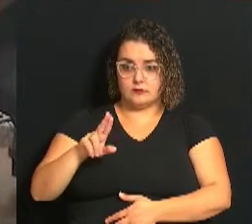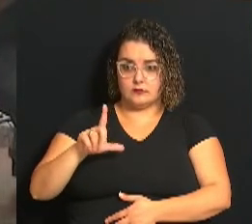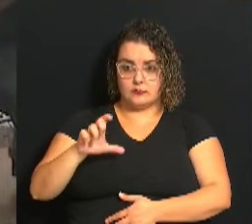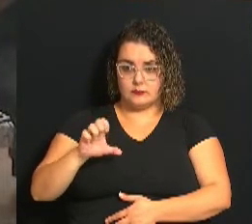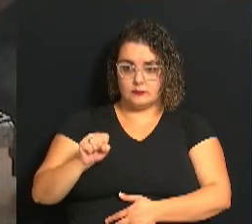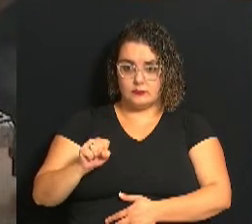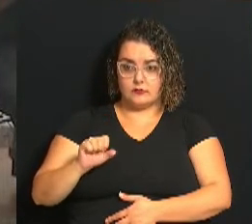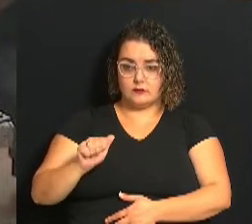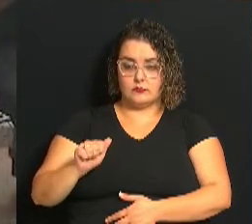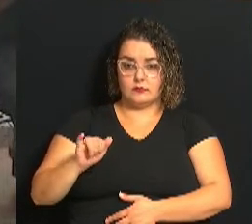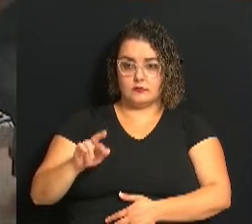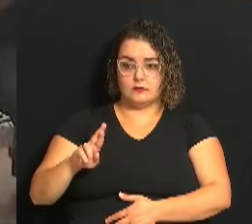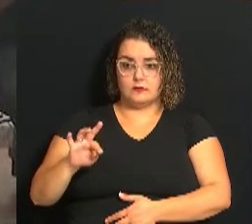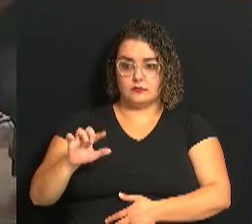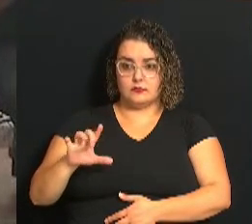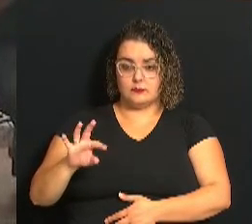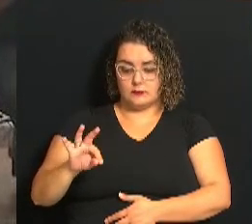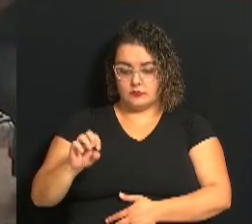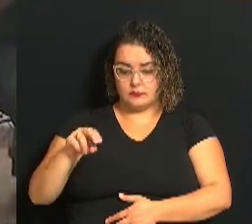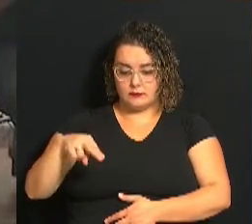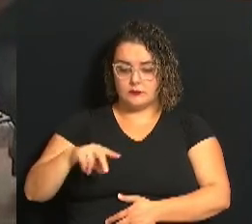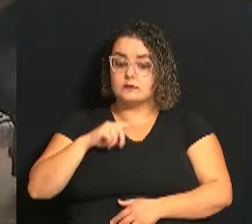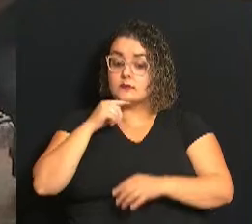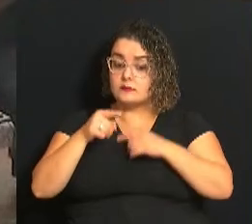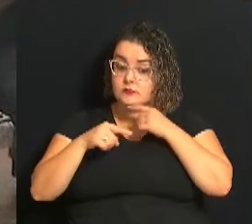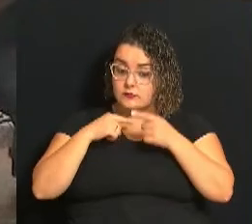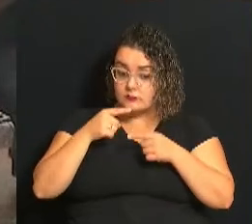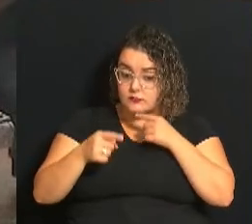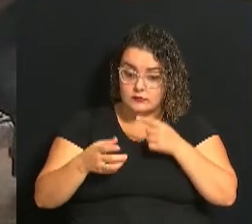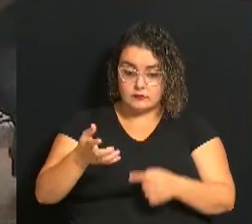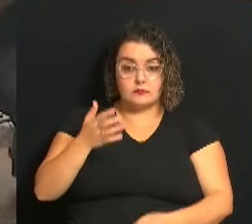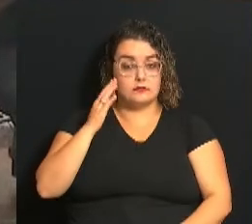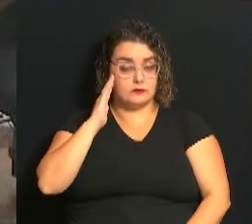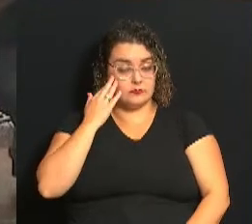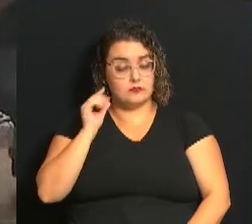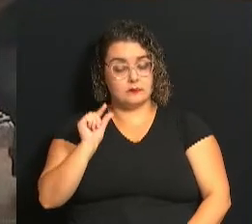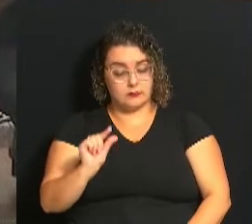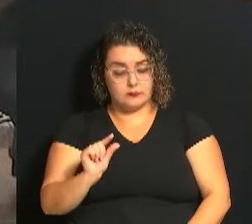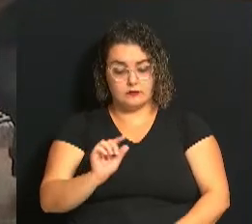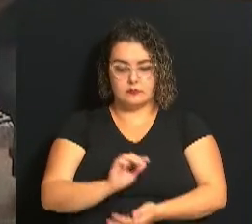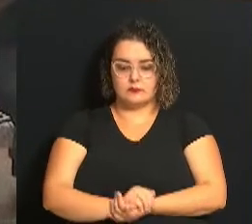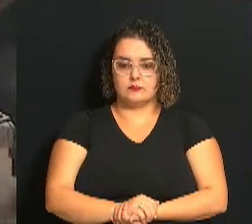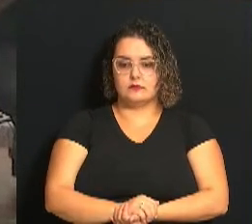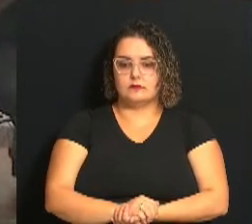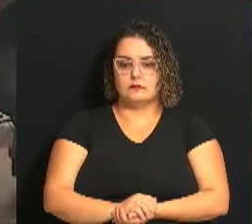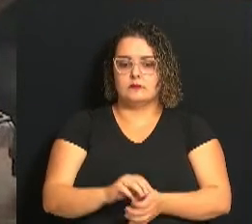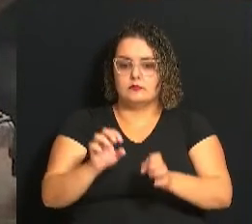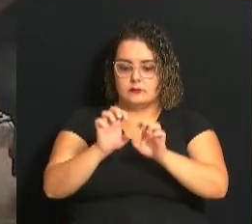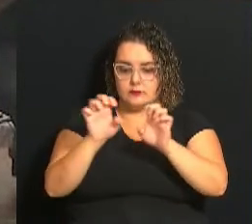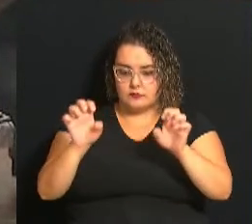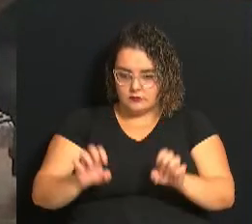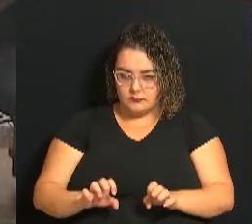Ayrton. Apenas uma dúvida, que eu queria entender um pouco. Na estrutura da Secretaria de Educação,